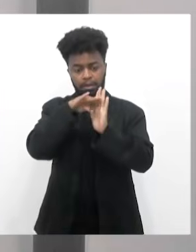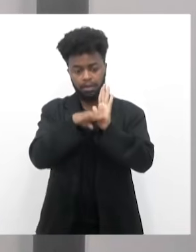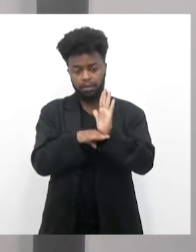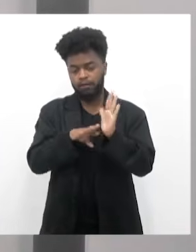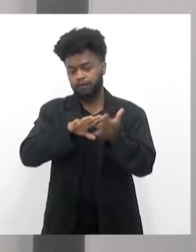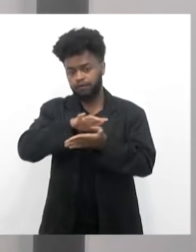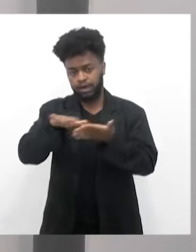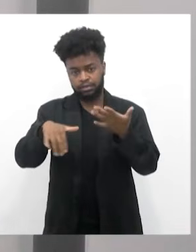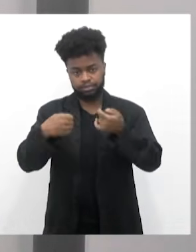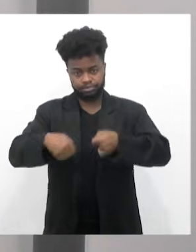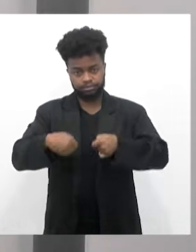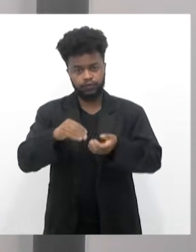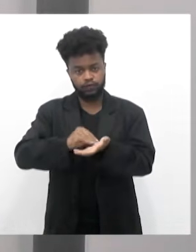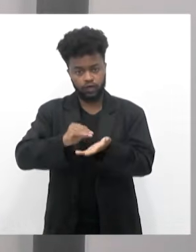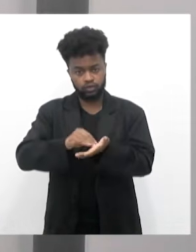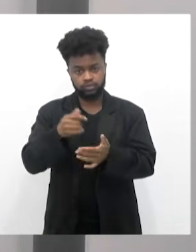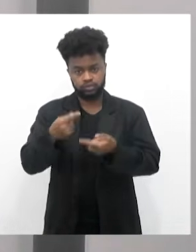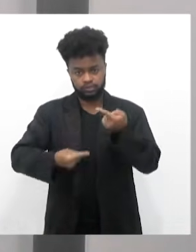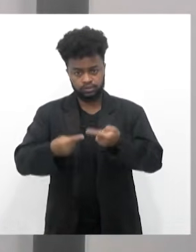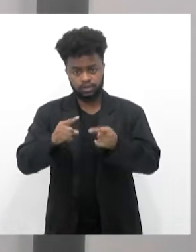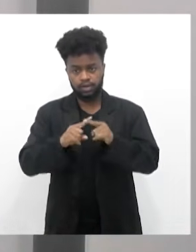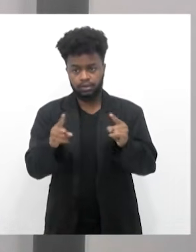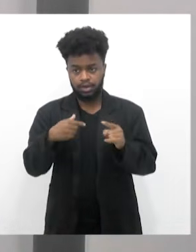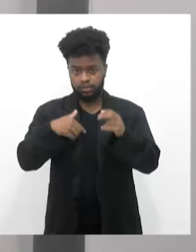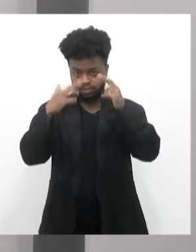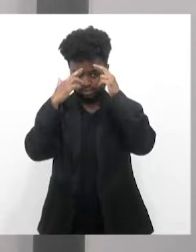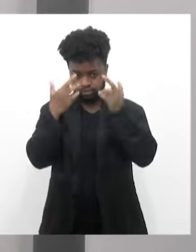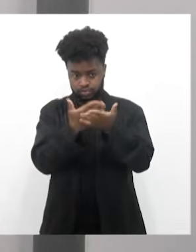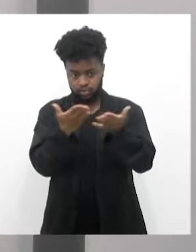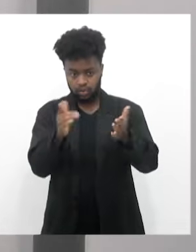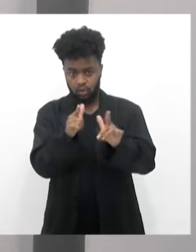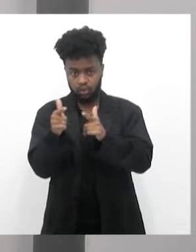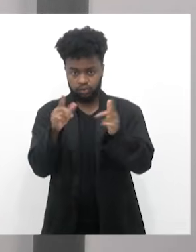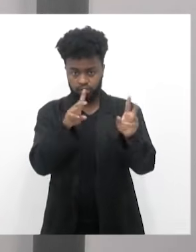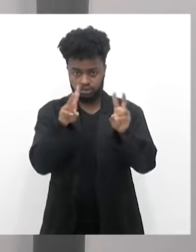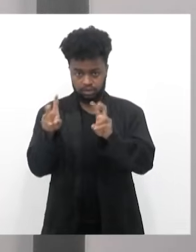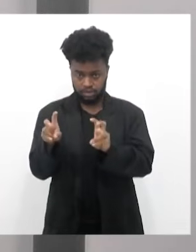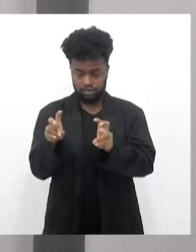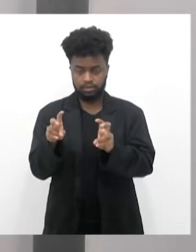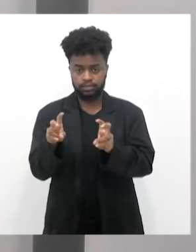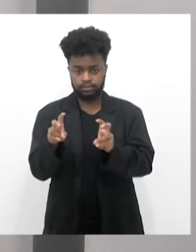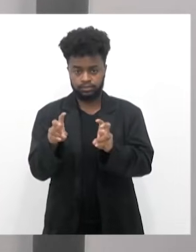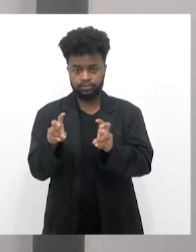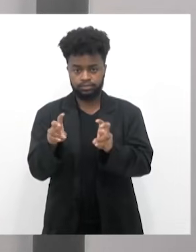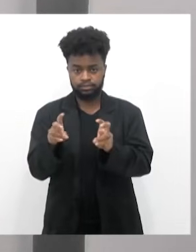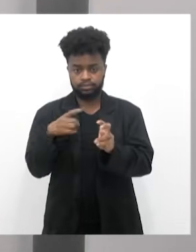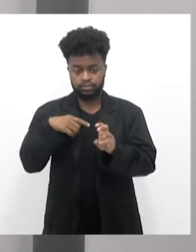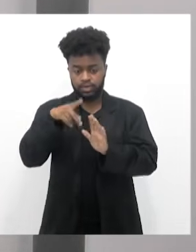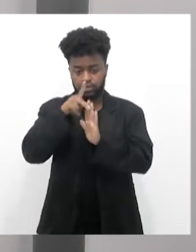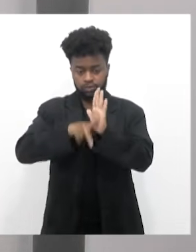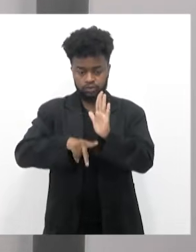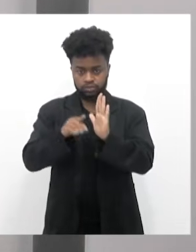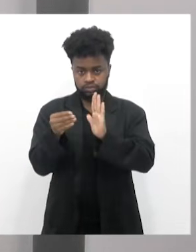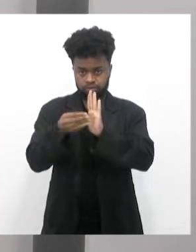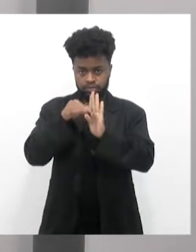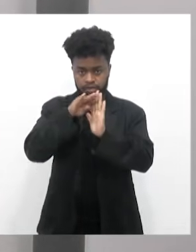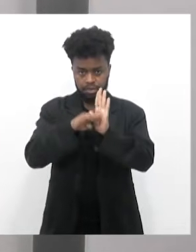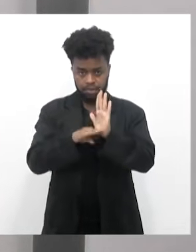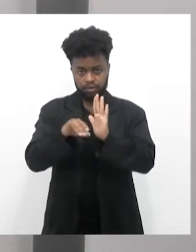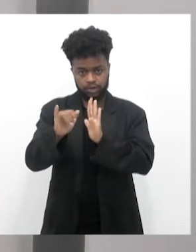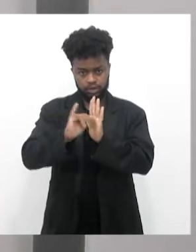serem discutidos e, com todo respeito aos demais objetos nos projetos que estão constantes no